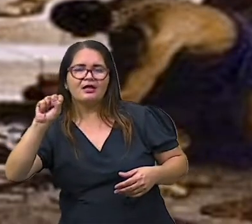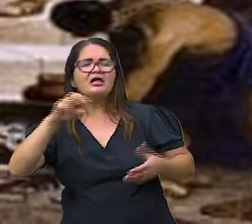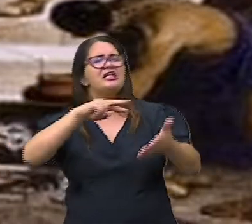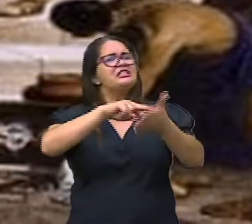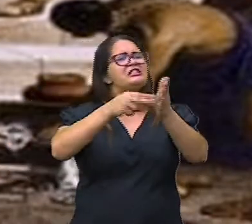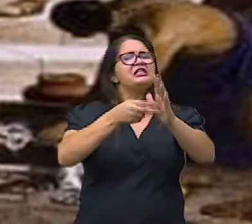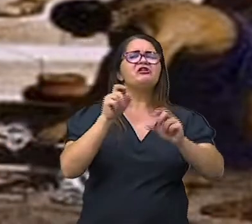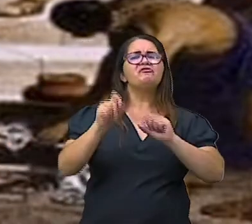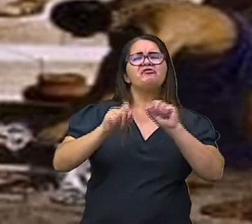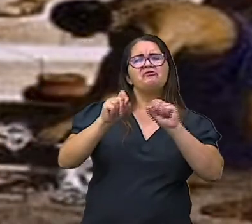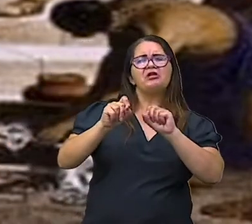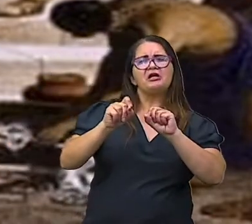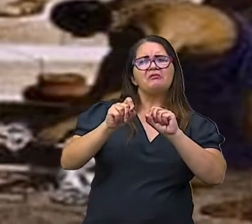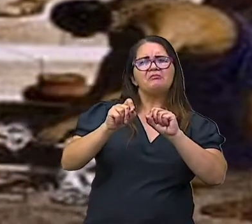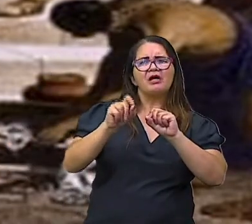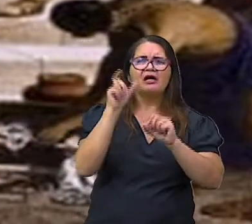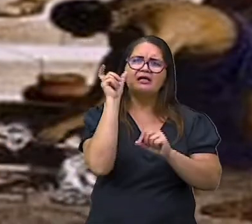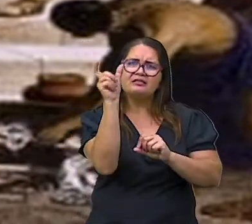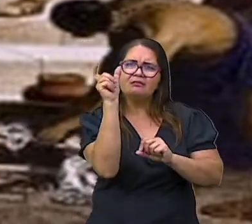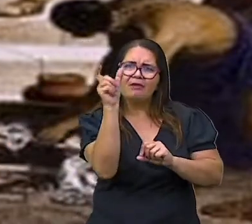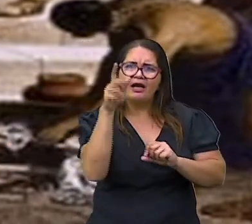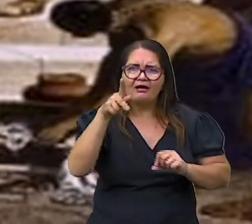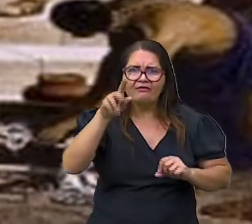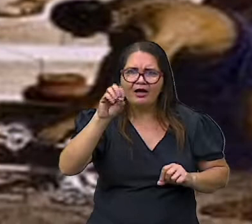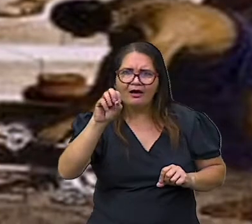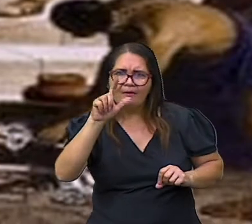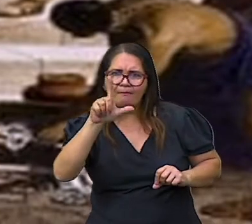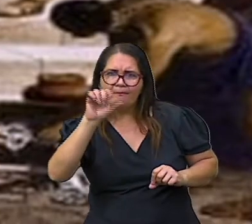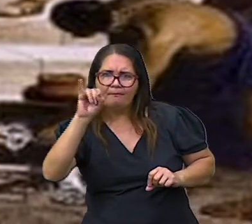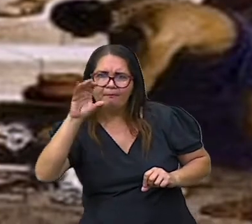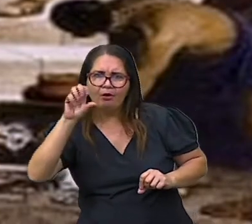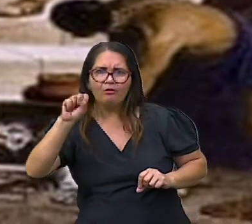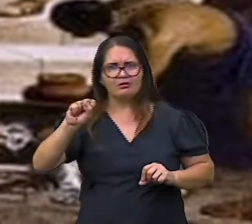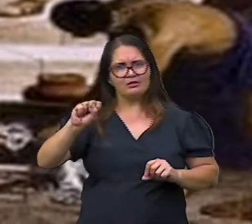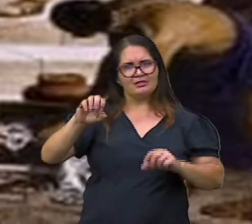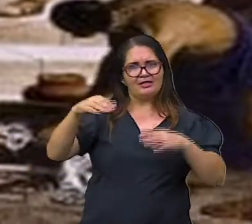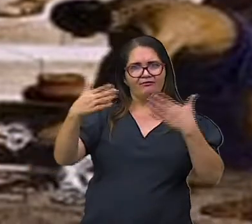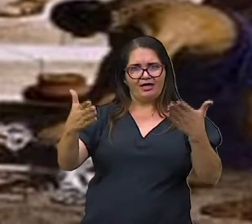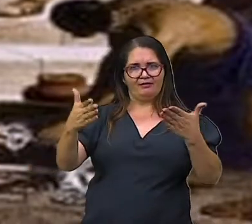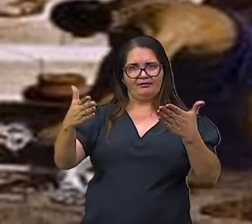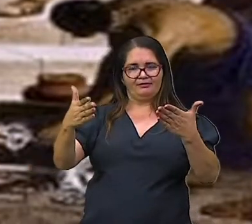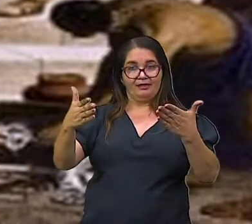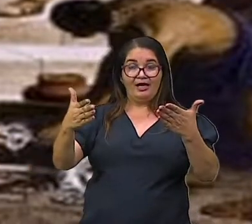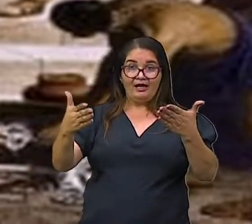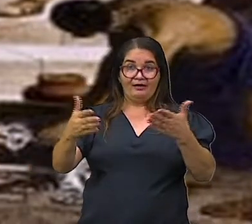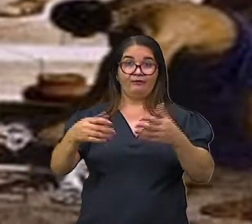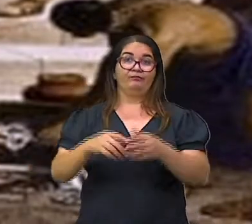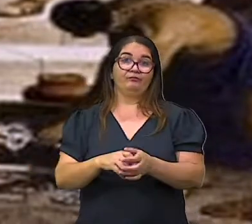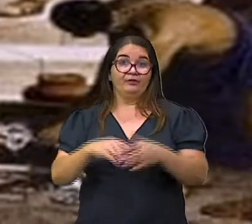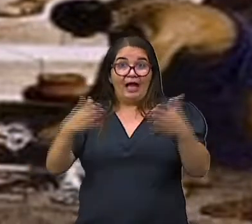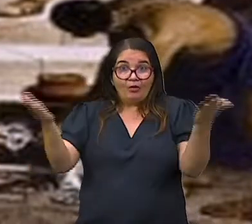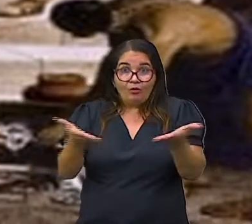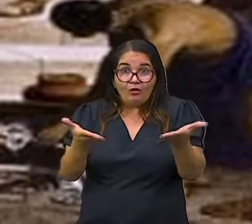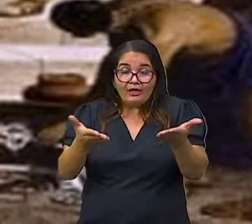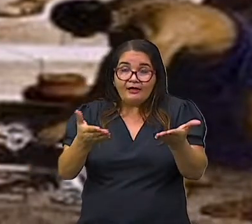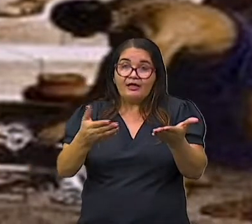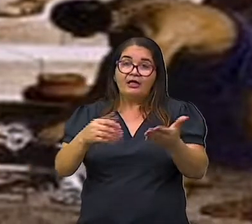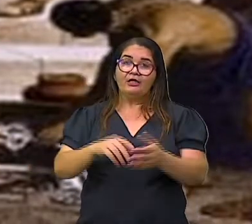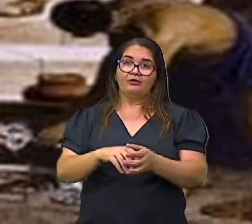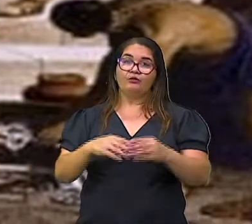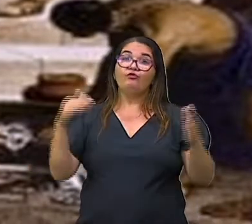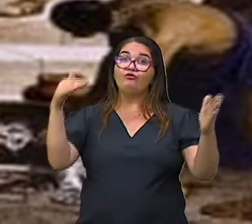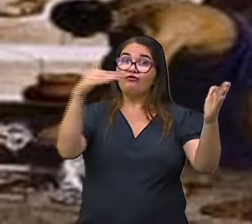é polis? Será que eu revelo agora ou só no finalzinho? Acho que eu vou revelar no final. Vou